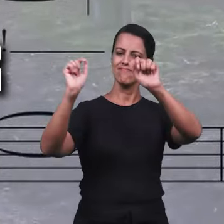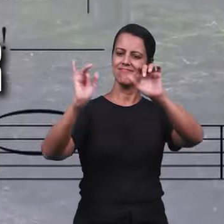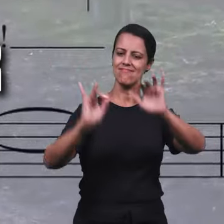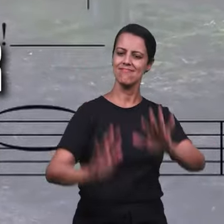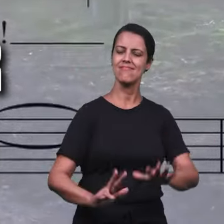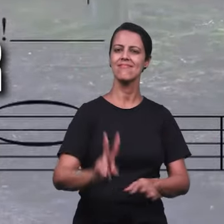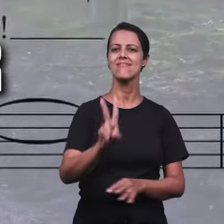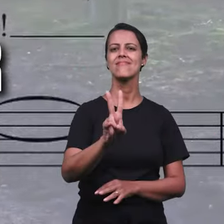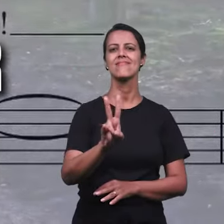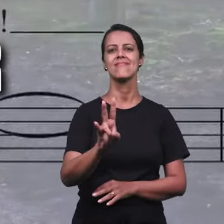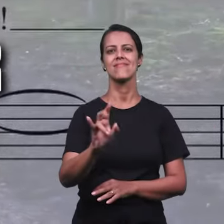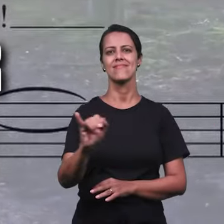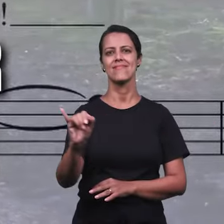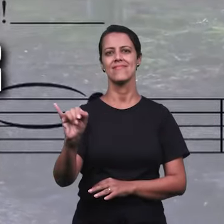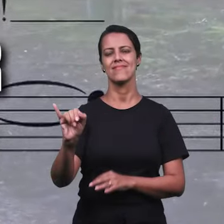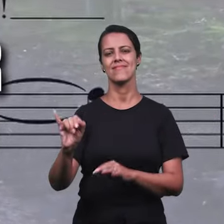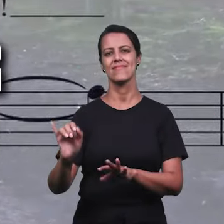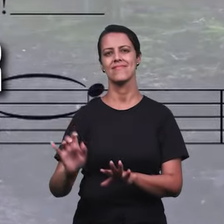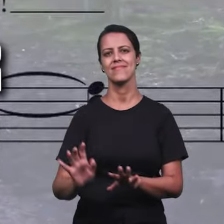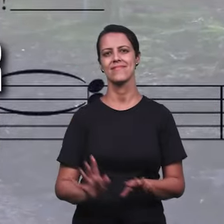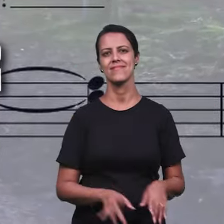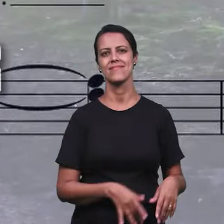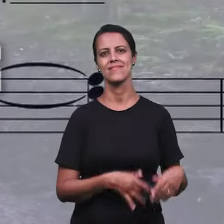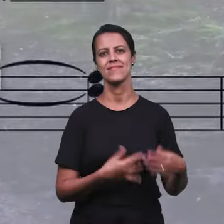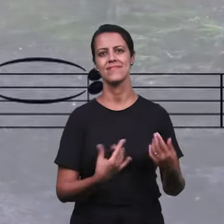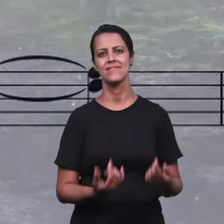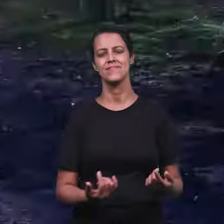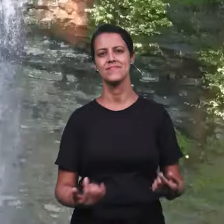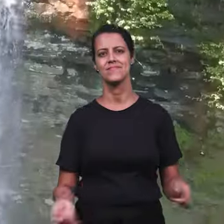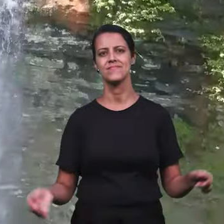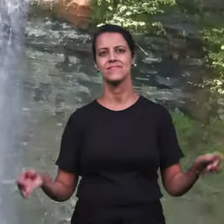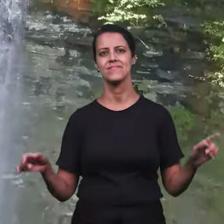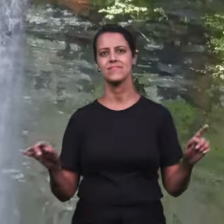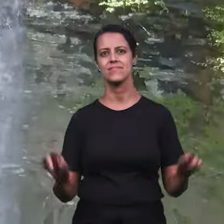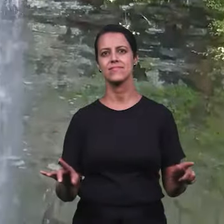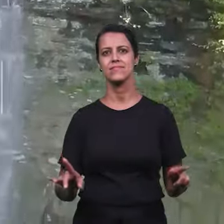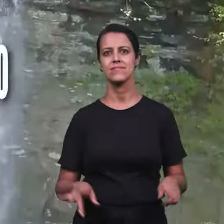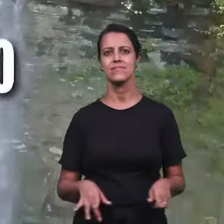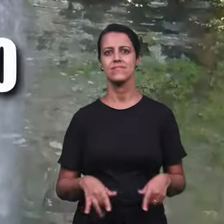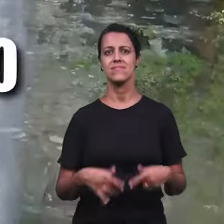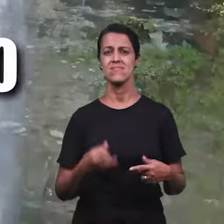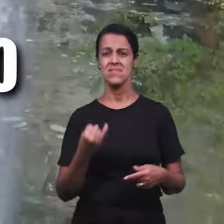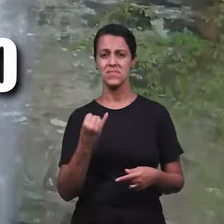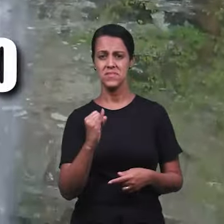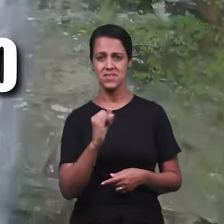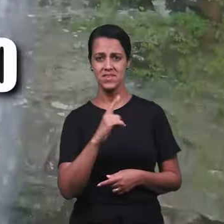S vaii pass a